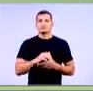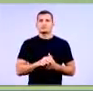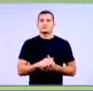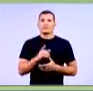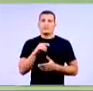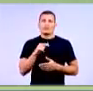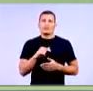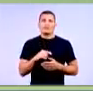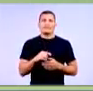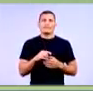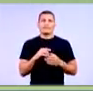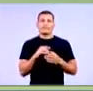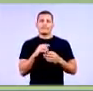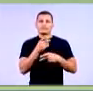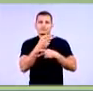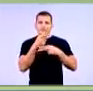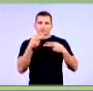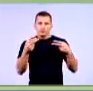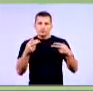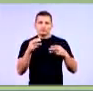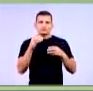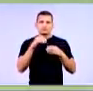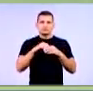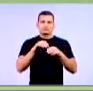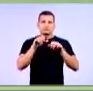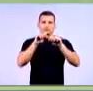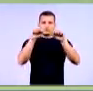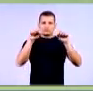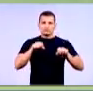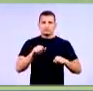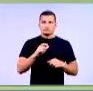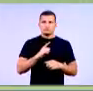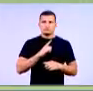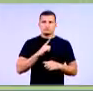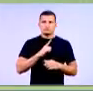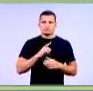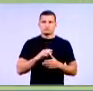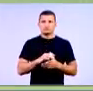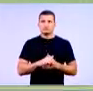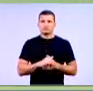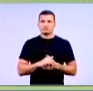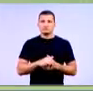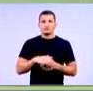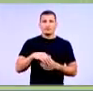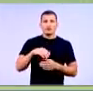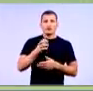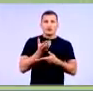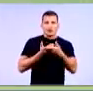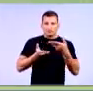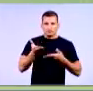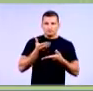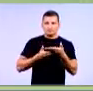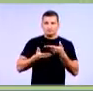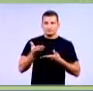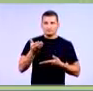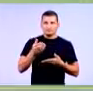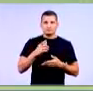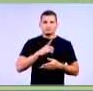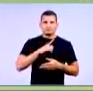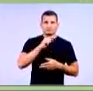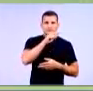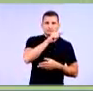objetos durante a execução do sistema. Tá? Então, definimos o relacionamento através de uma